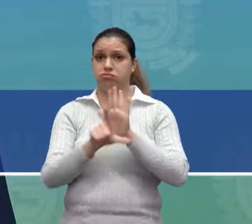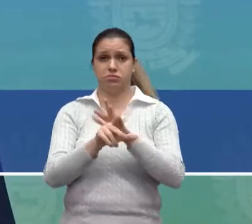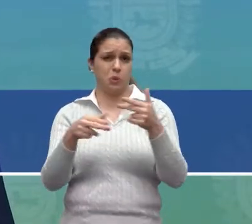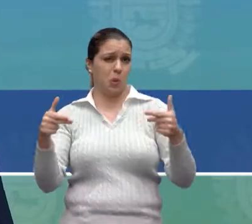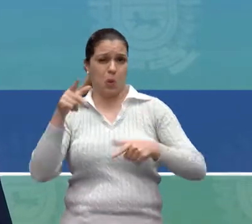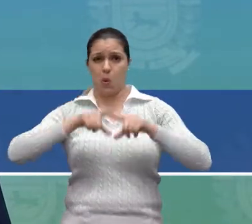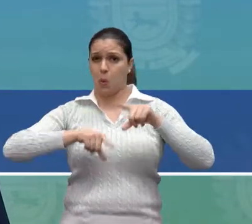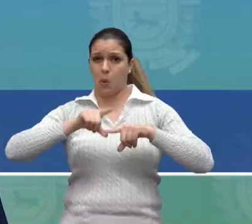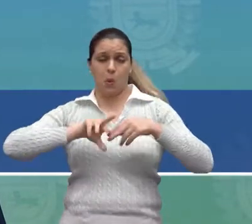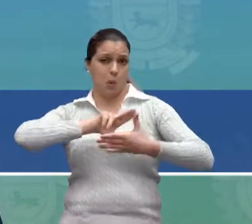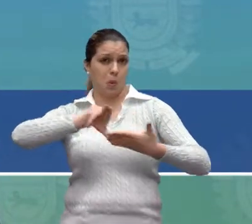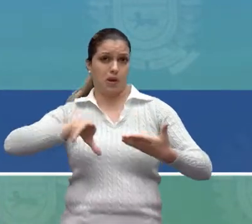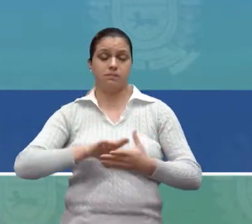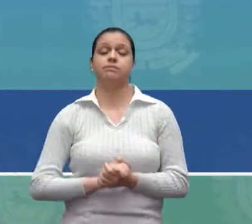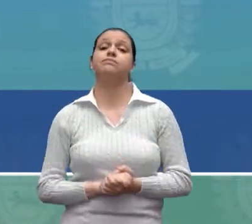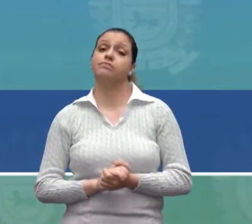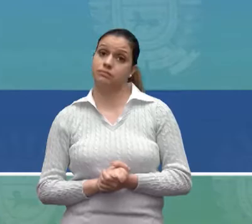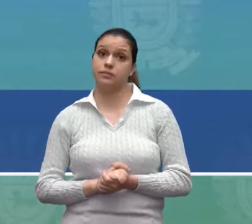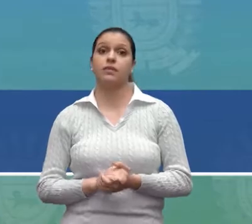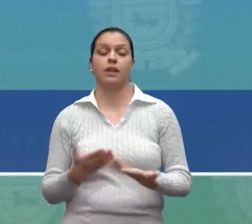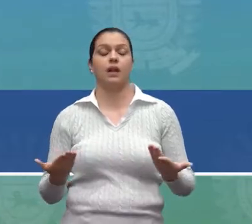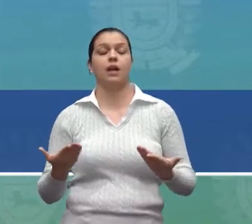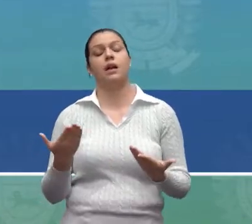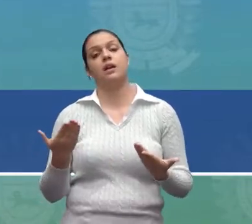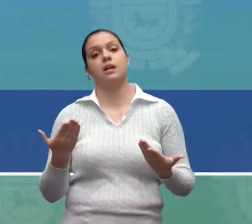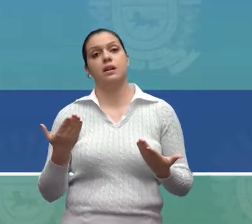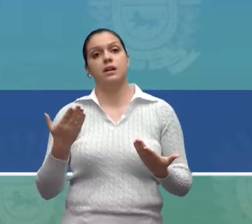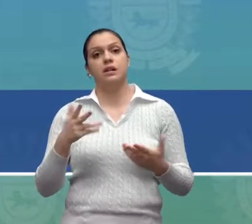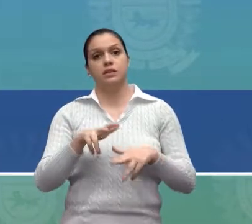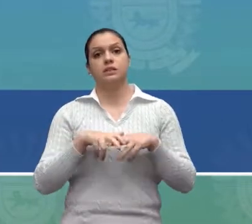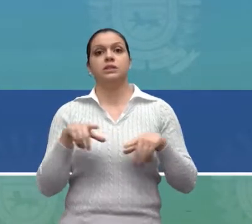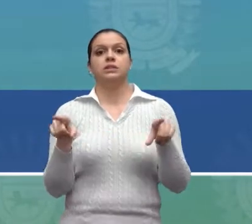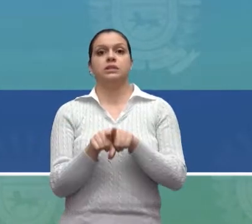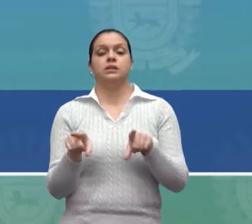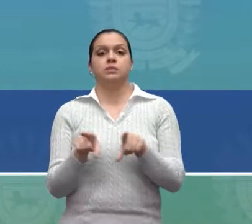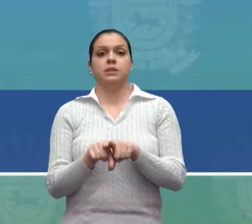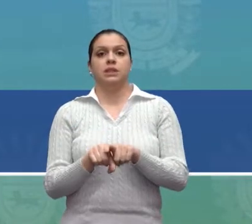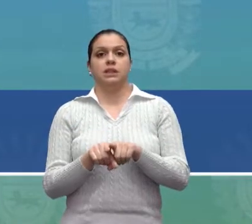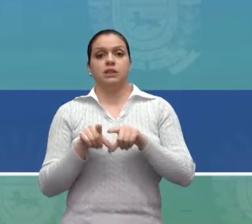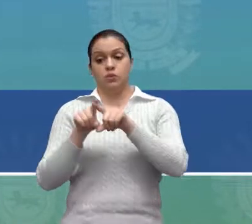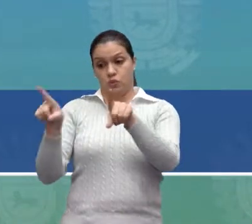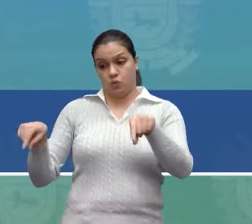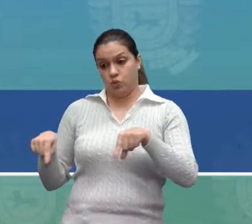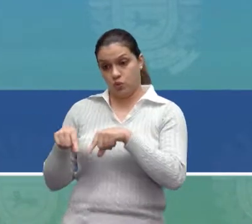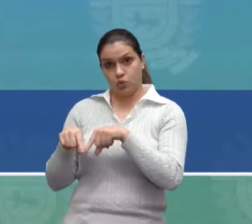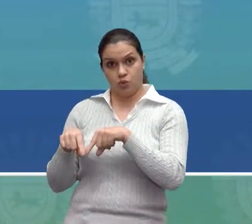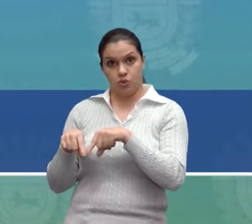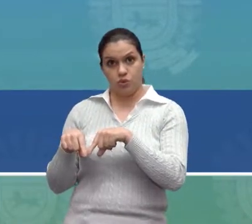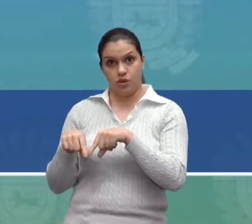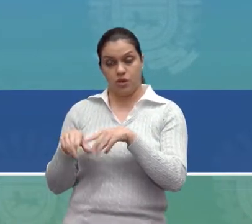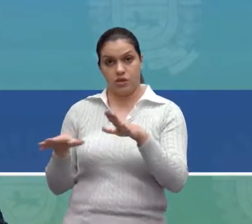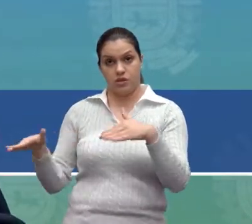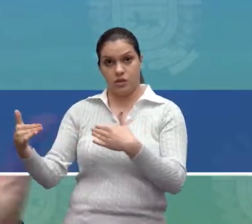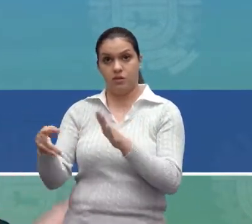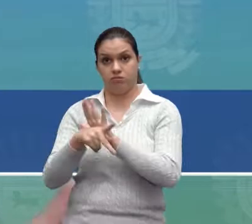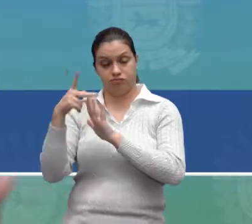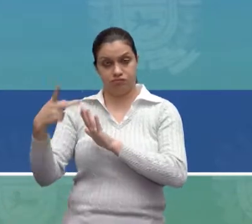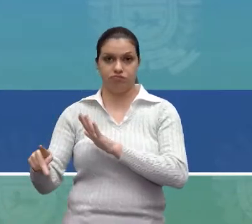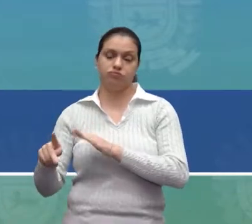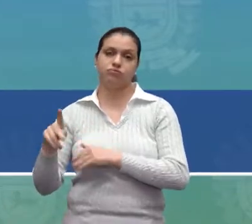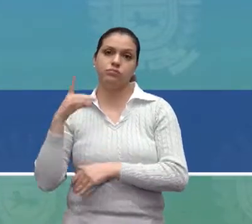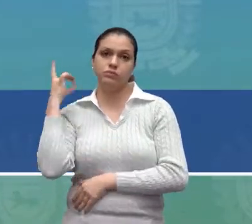quiser. E nós vamos estar possibilitando também o acesso restrito dos gabinetes, com a questão